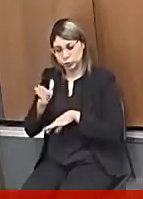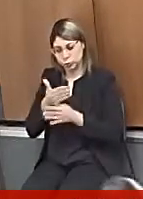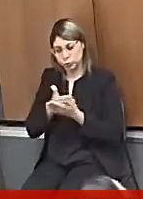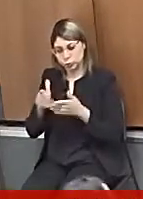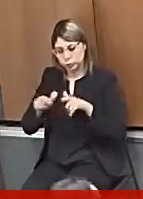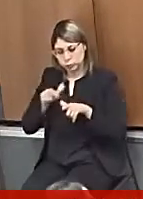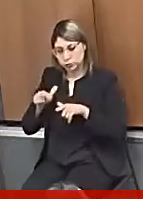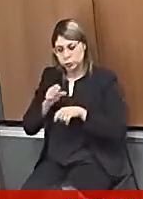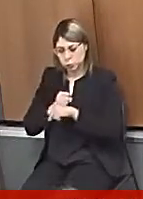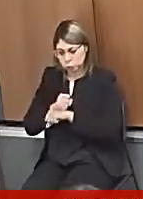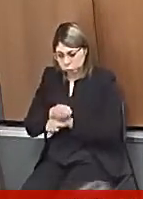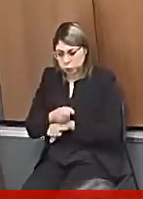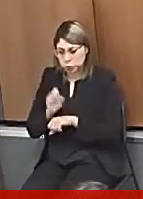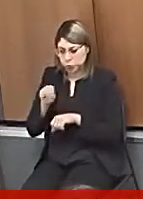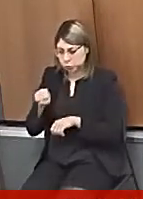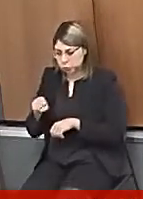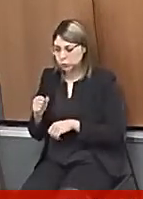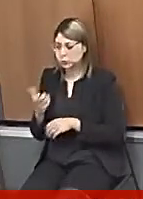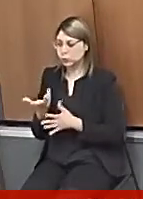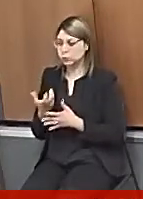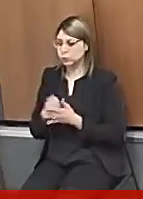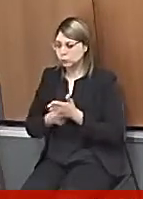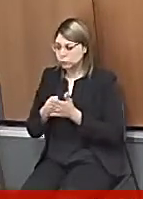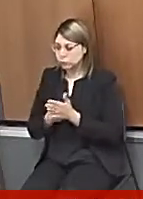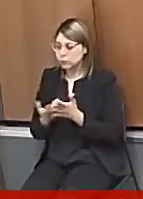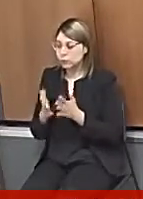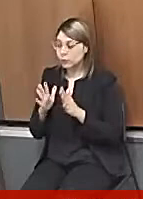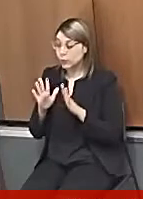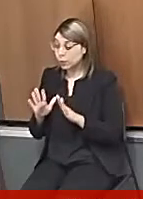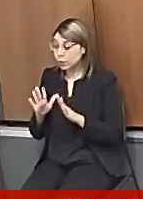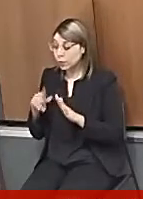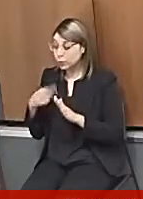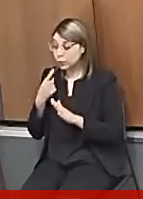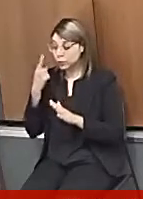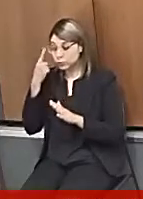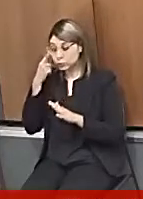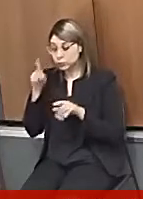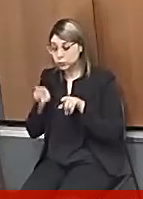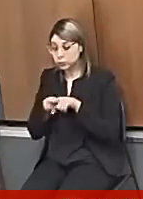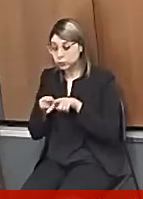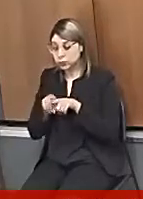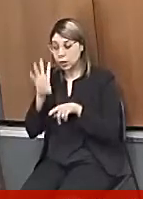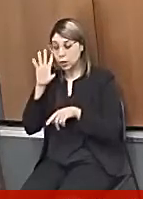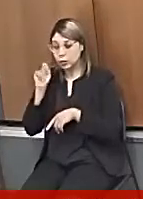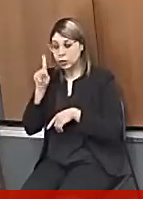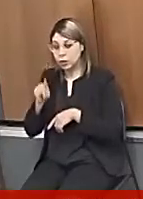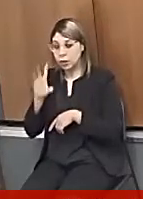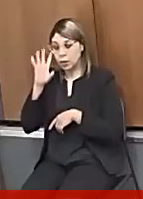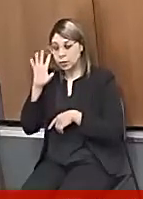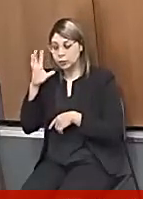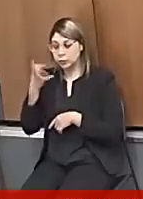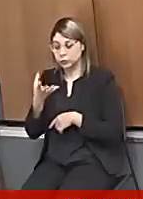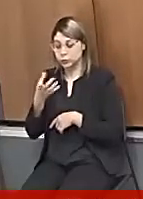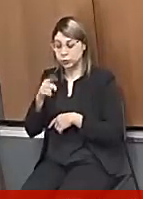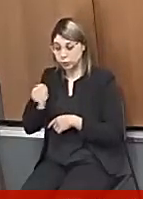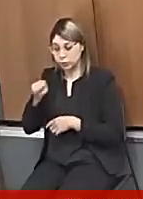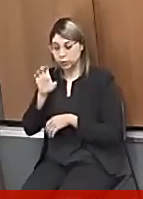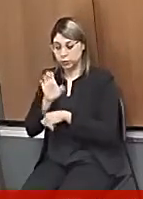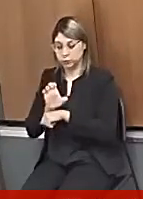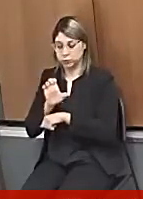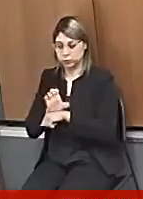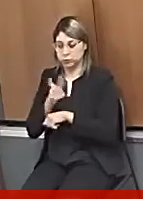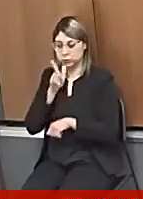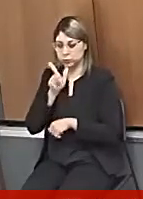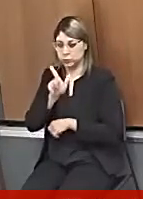intensamente e também achando que seria uma solução para que o estado